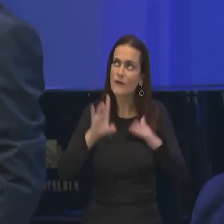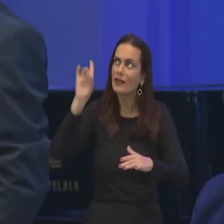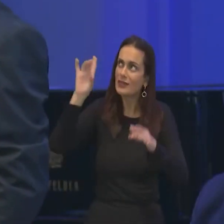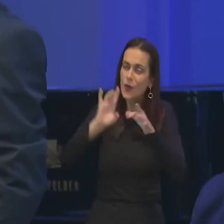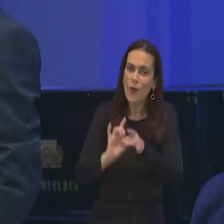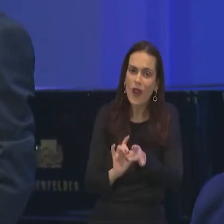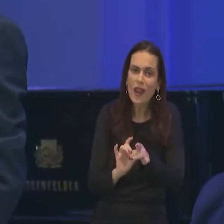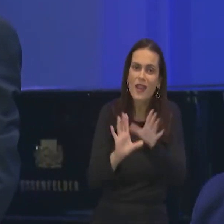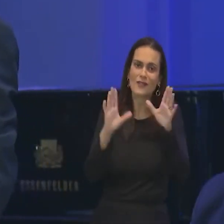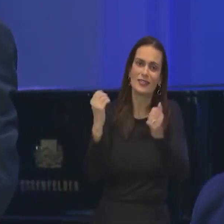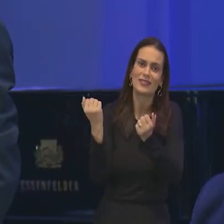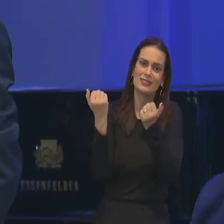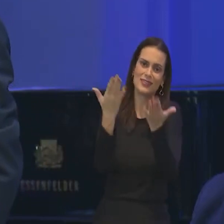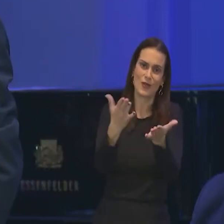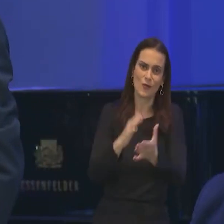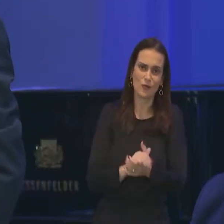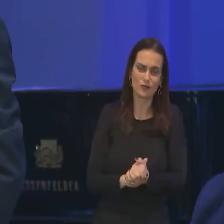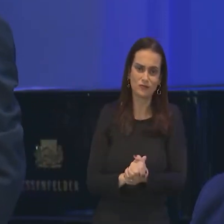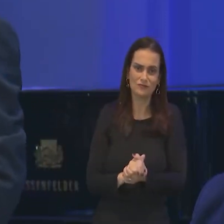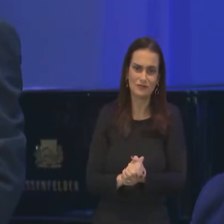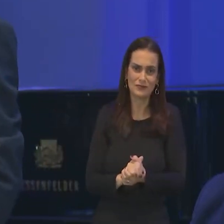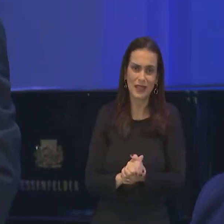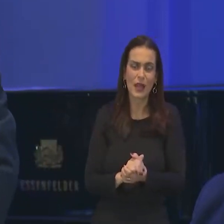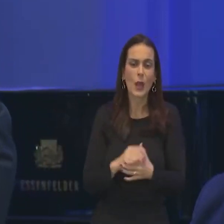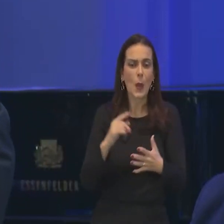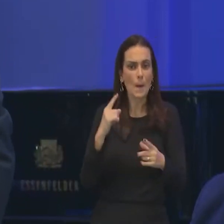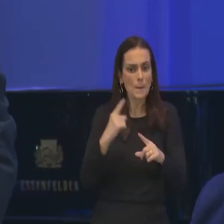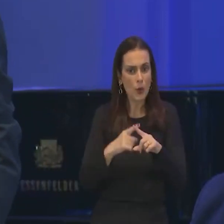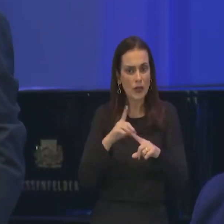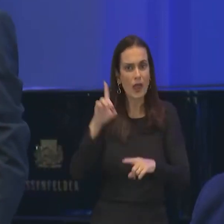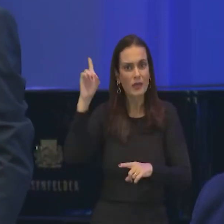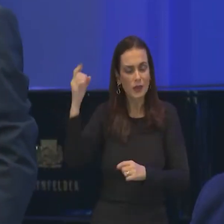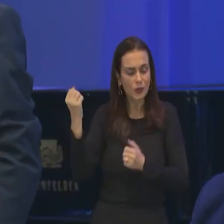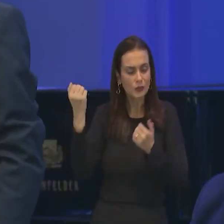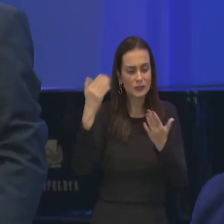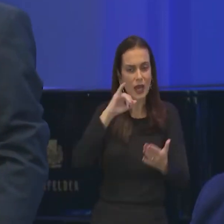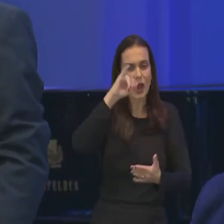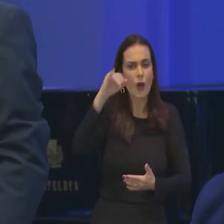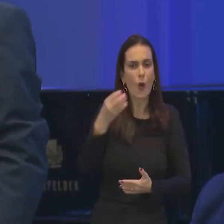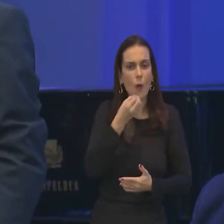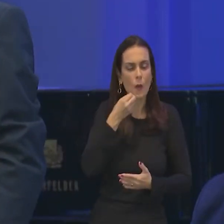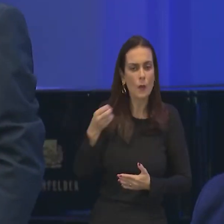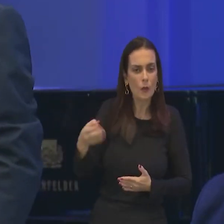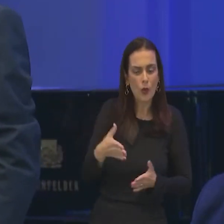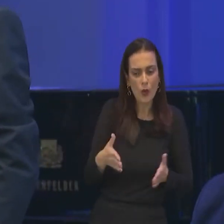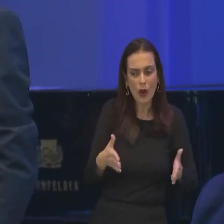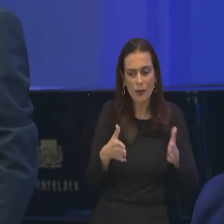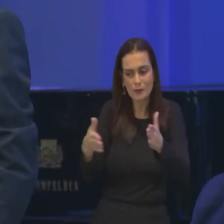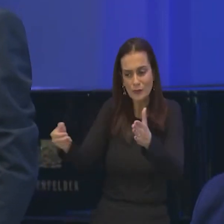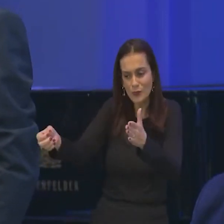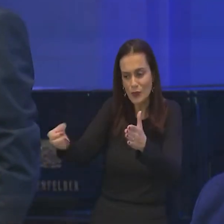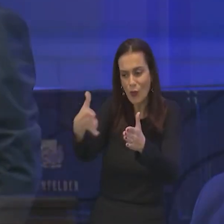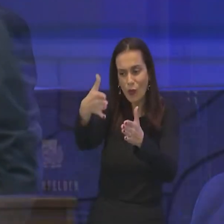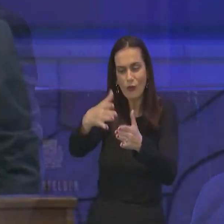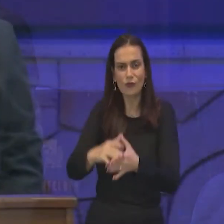entenda que nestas portas podem estar se manifestando a visão de Deus para você, para o caminho que você deve seguir. Isso é muito